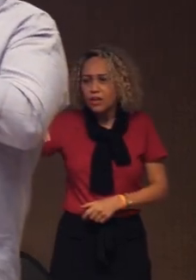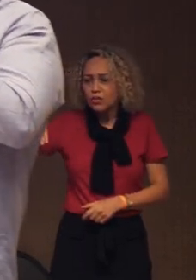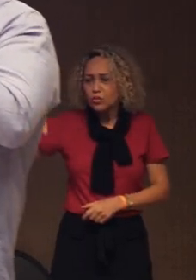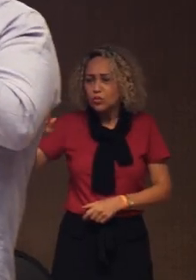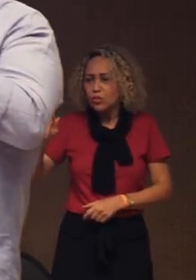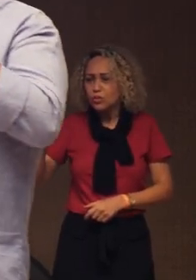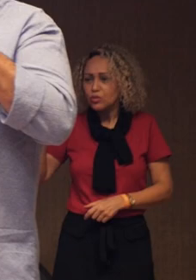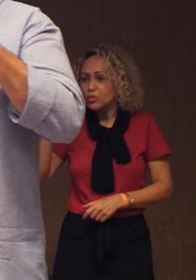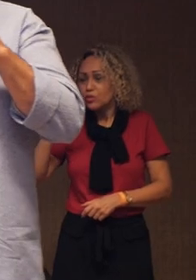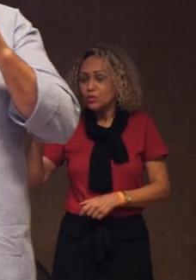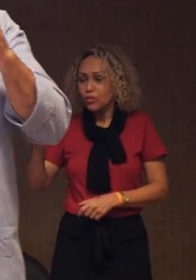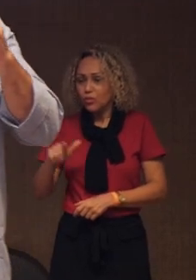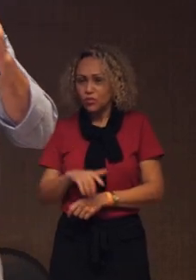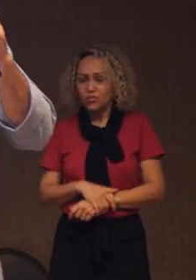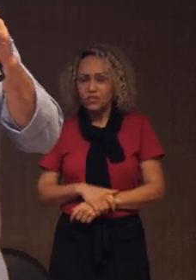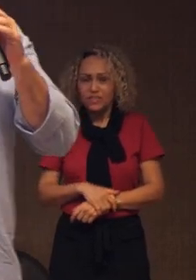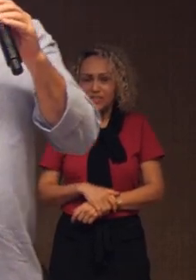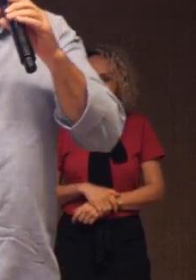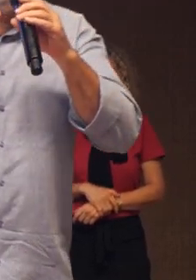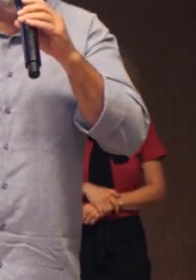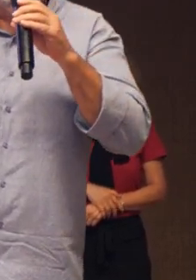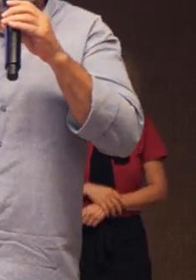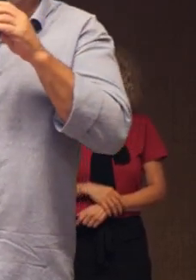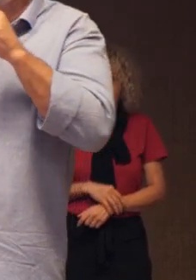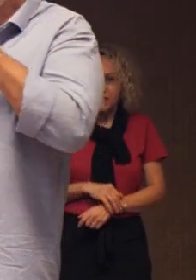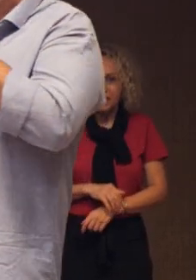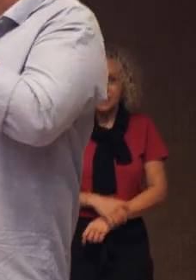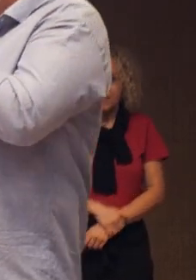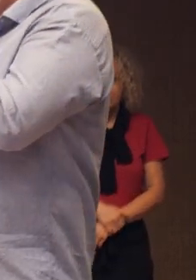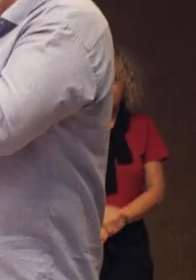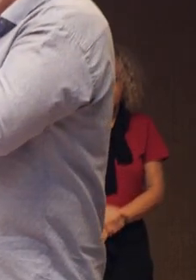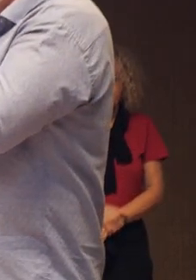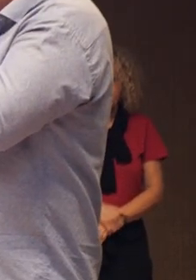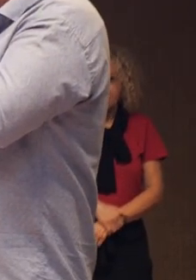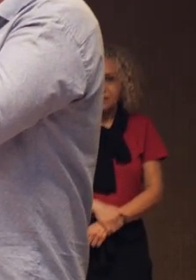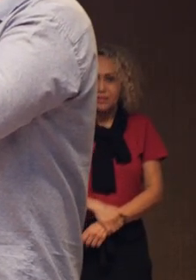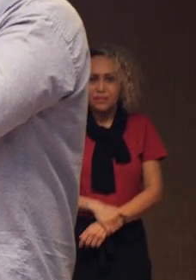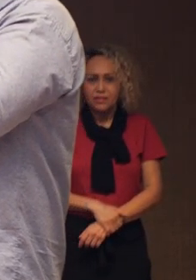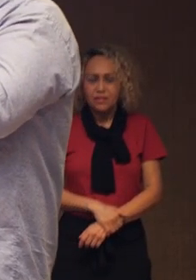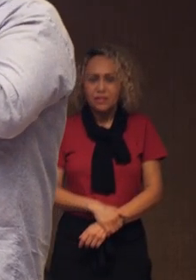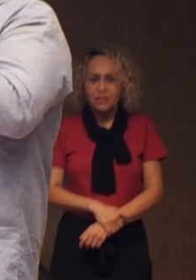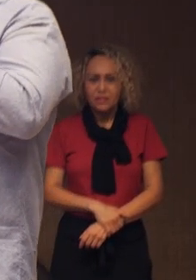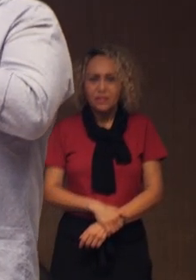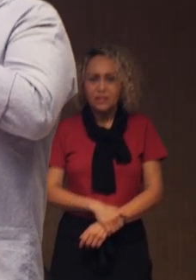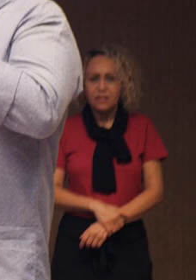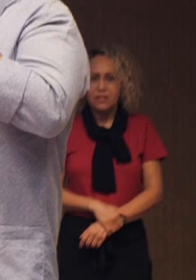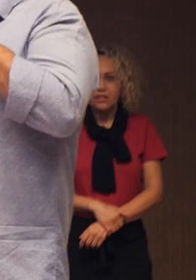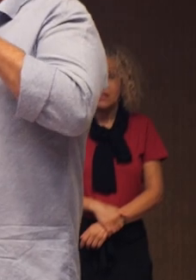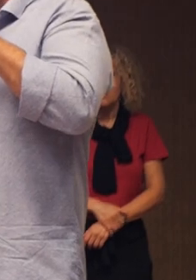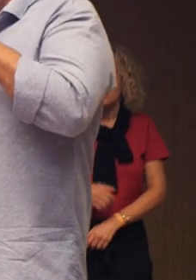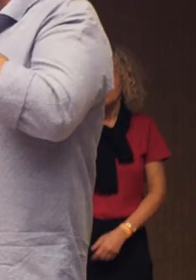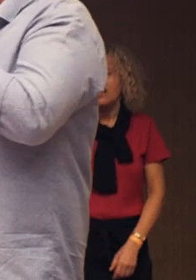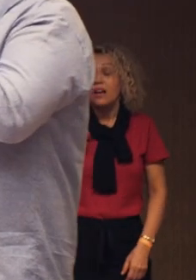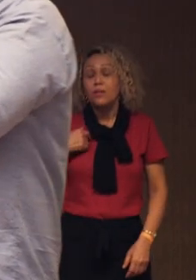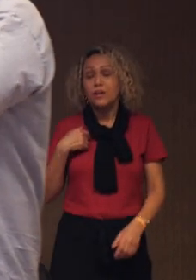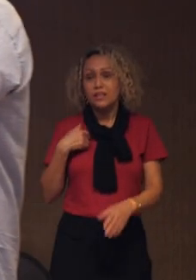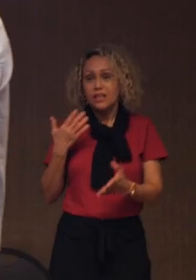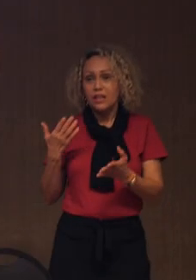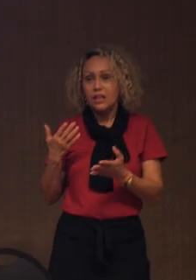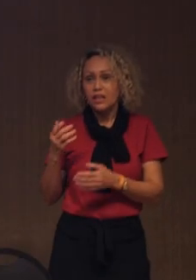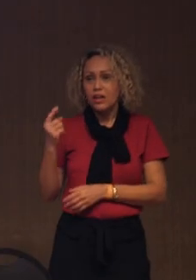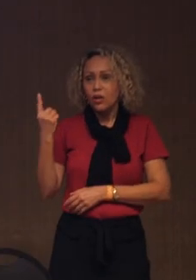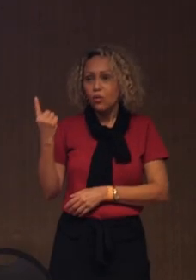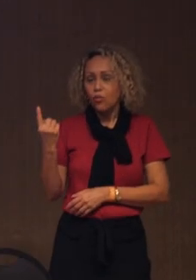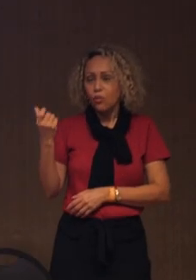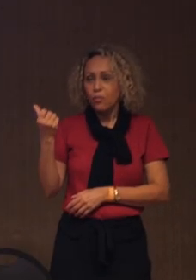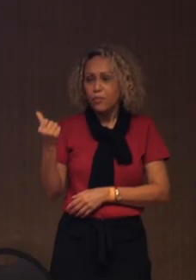próximo ao 63, a 163 ela corta do sul ao norte. E eu costumo dizer que seria